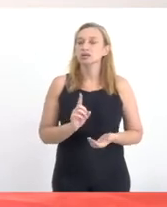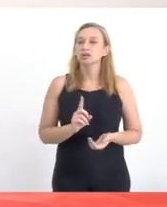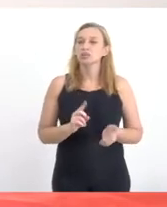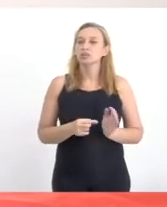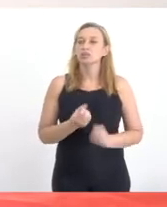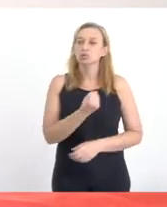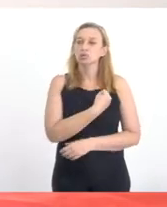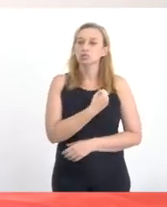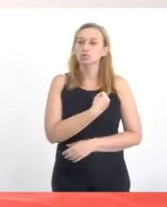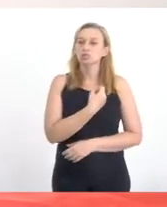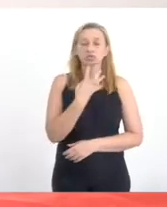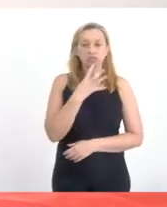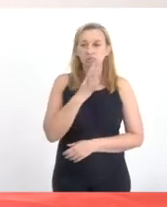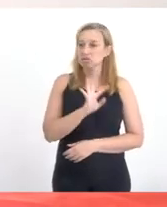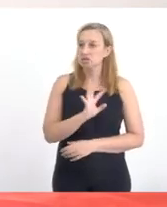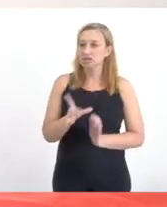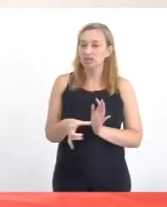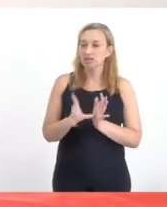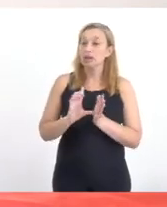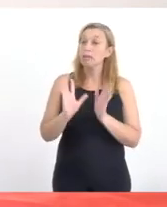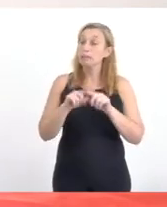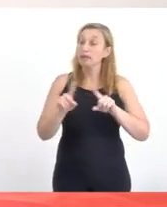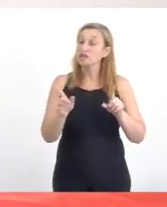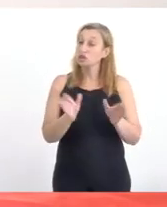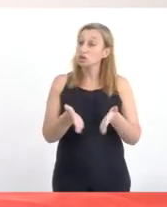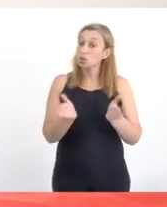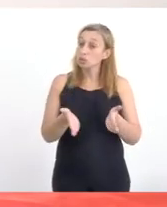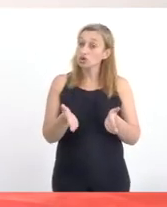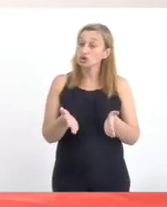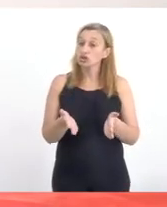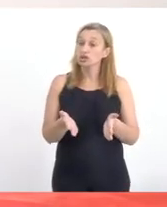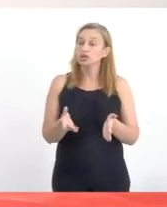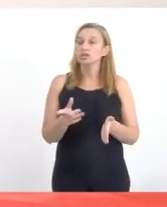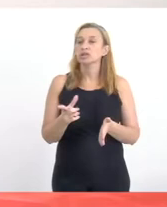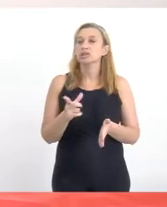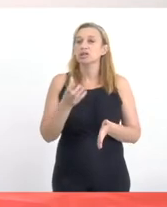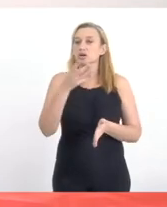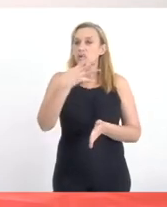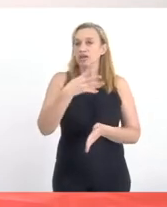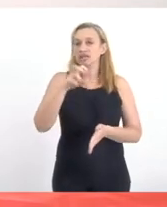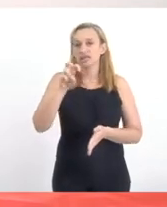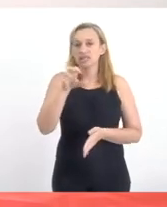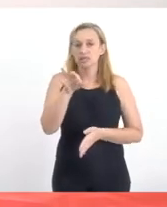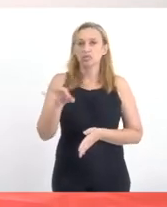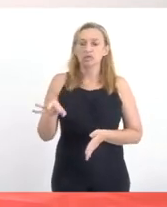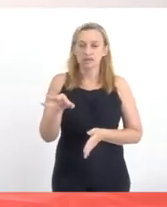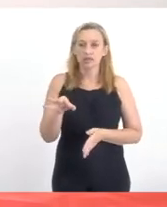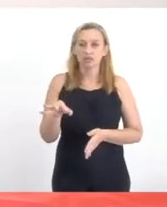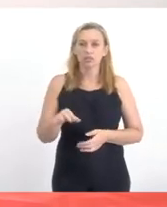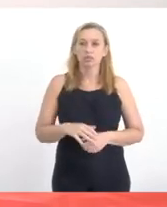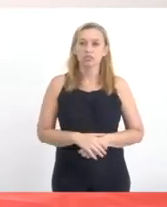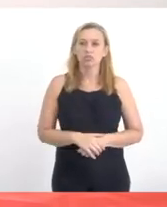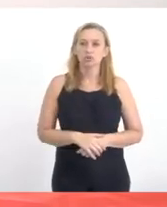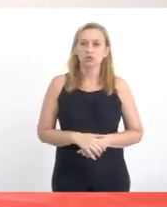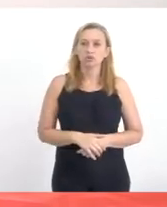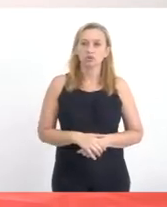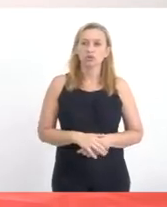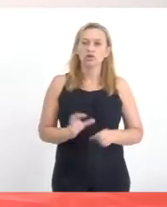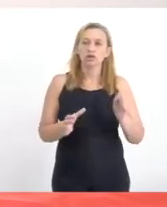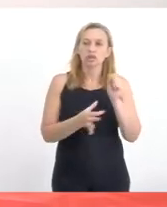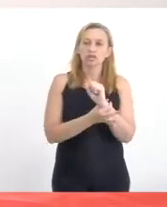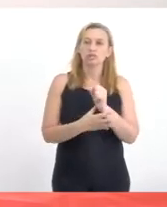um dado que eu não tinha conhecimento mas que hoje a gente tem apenas 45 porcento da população em